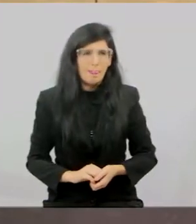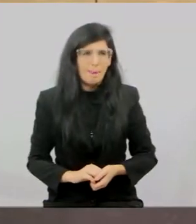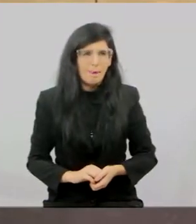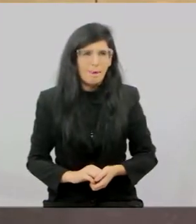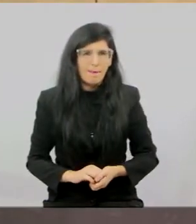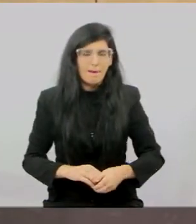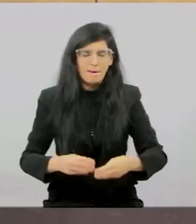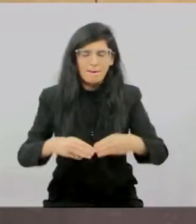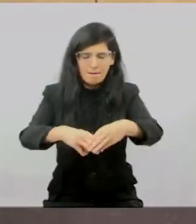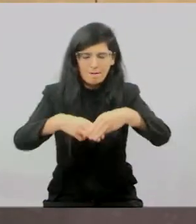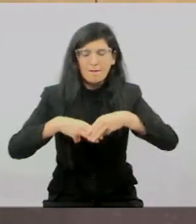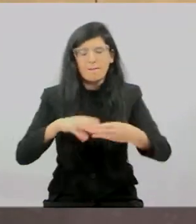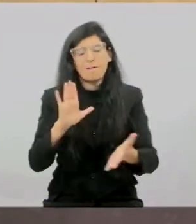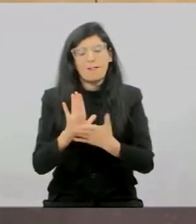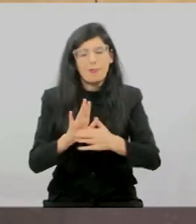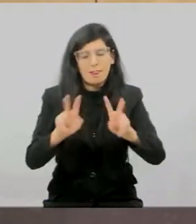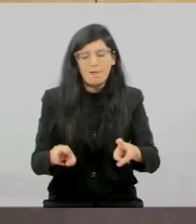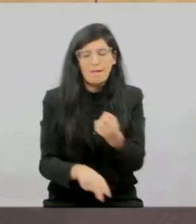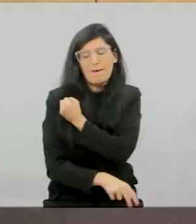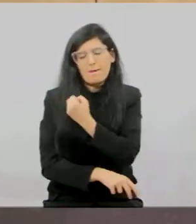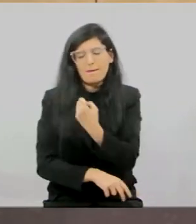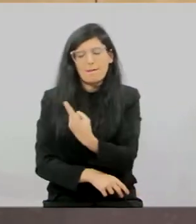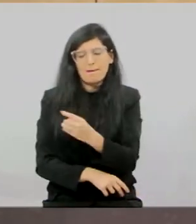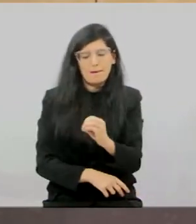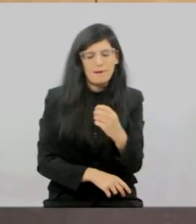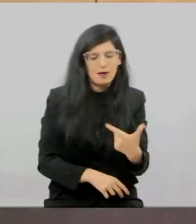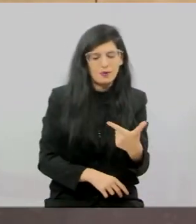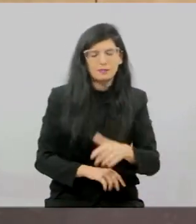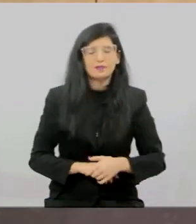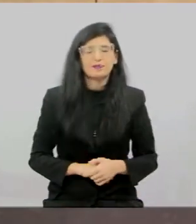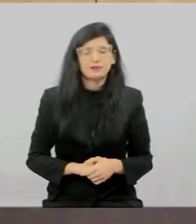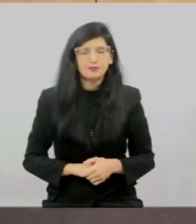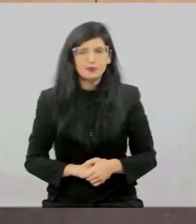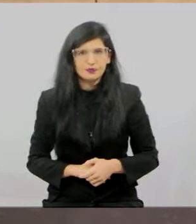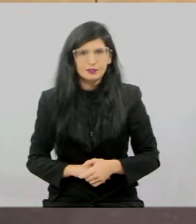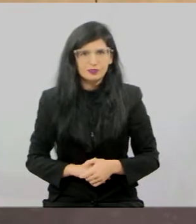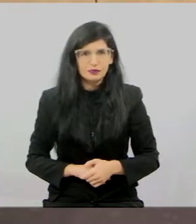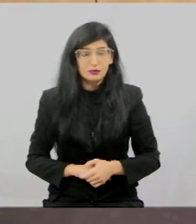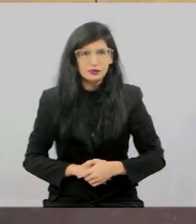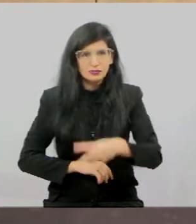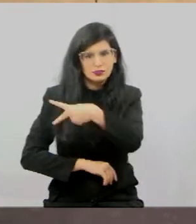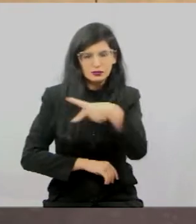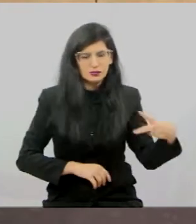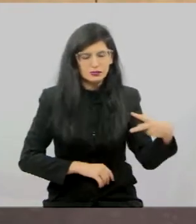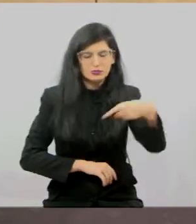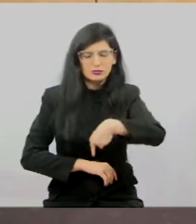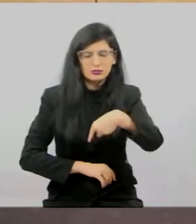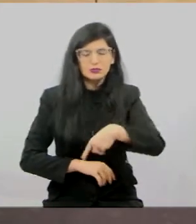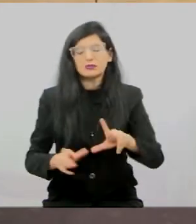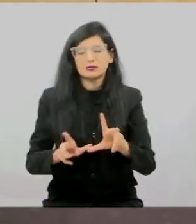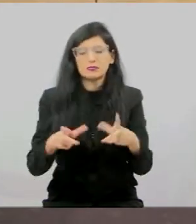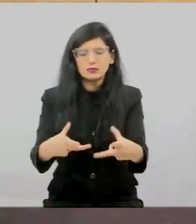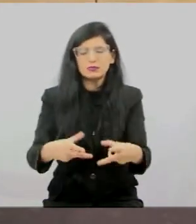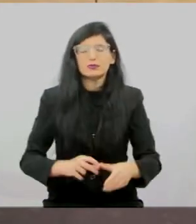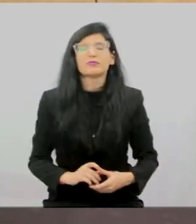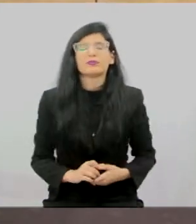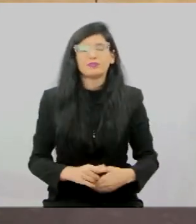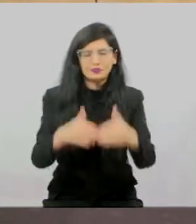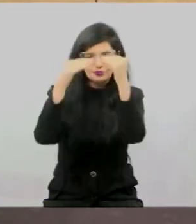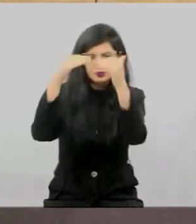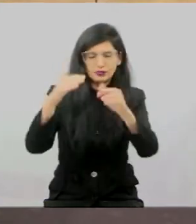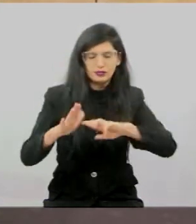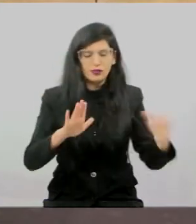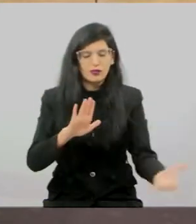Moção número 102. Requeremos ao excelentíssimo senhor presidente dessa casa, cumpridas